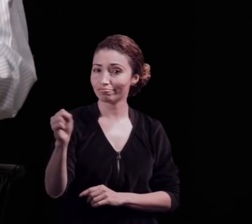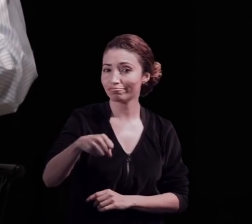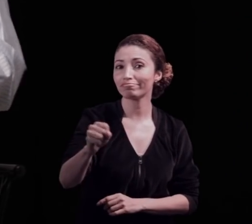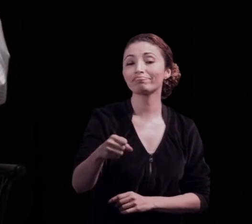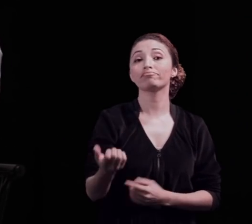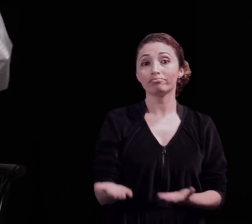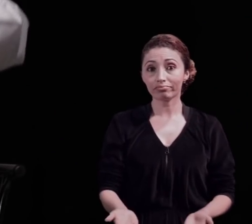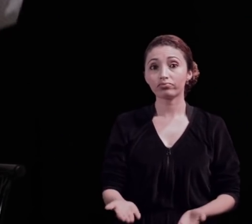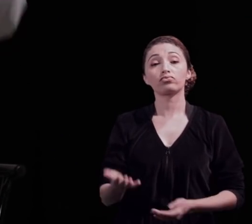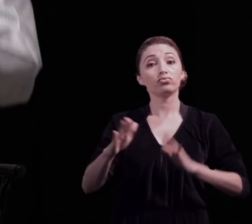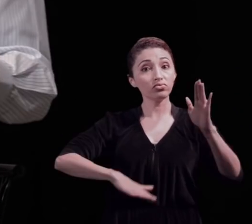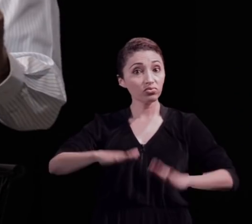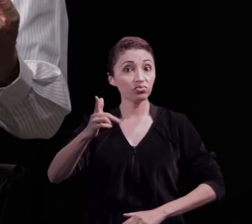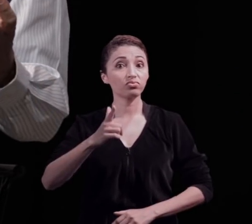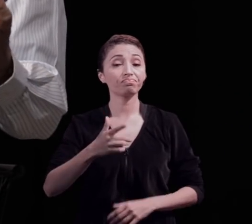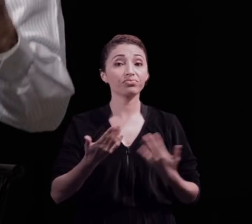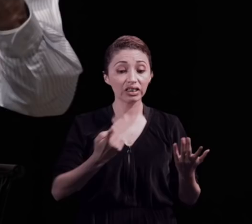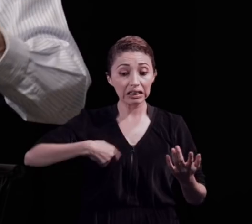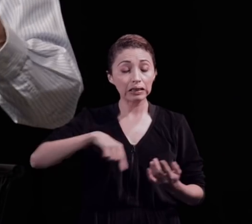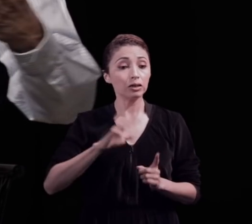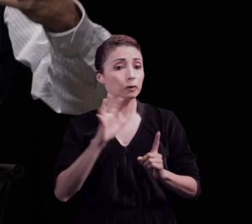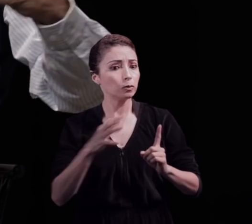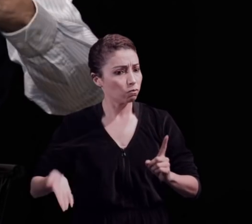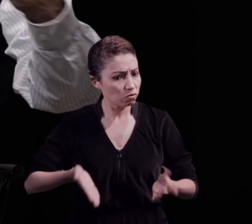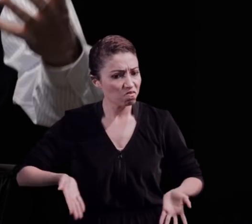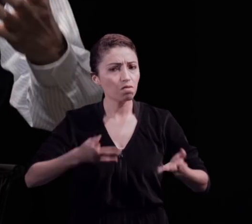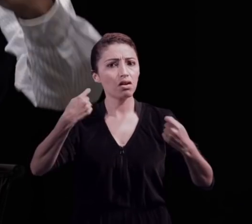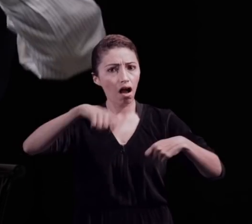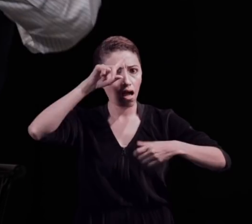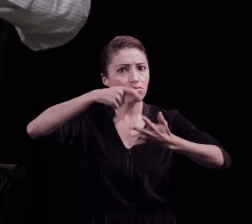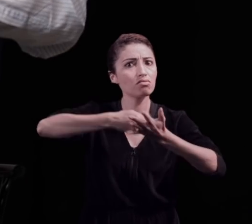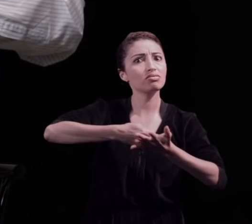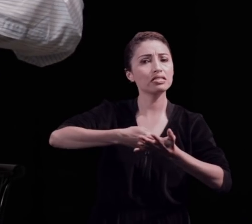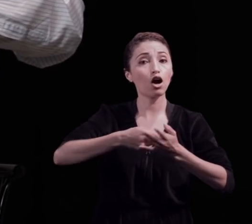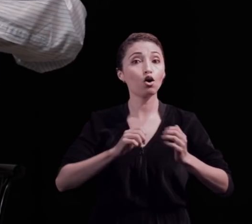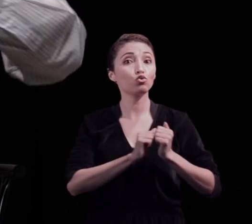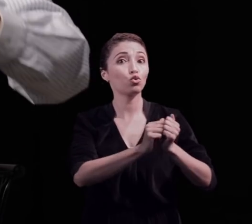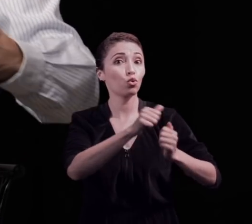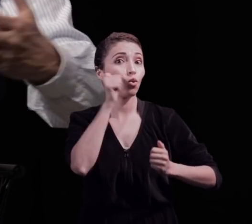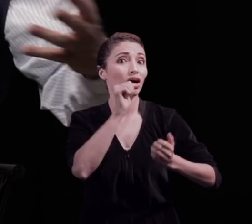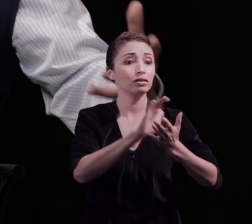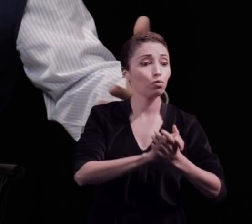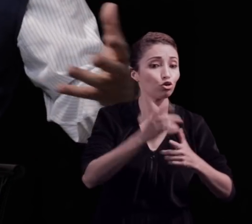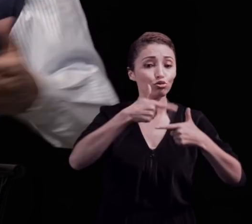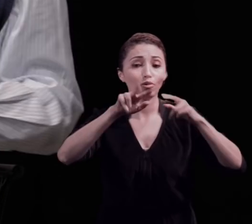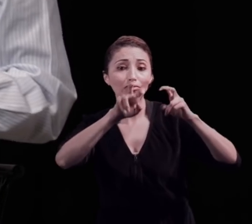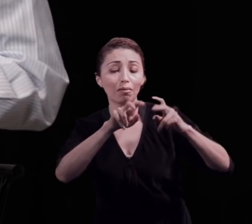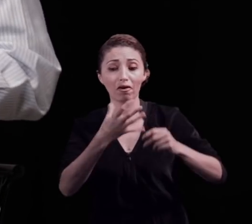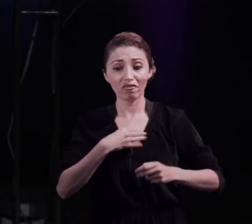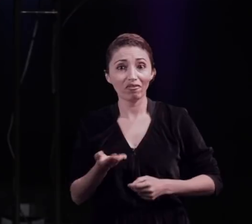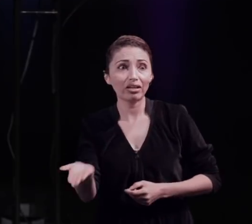para encontrar as decisões que precisamos trabalhar juntos com a esposa, com relação aos